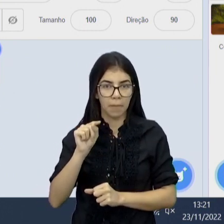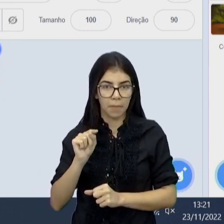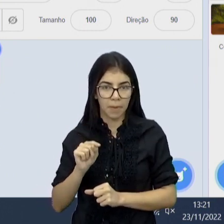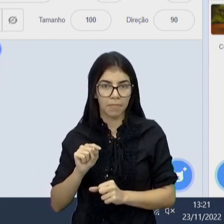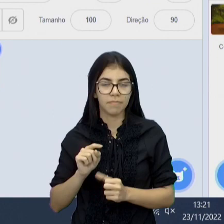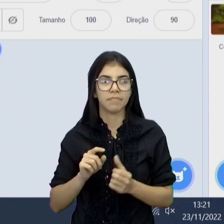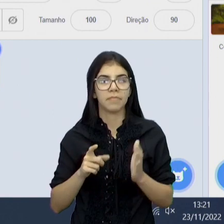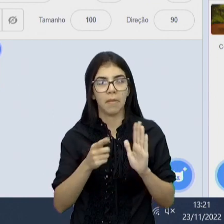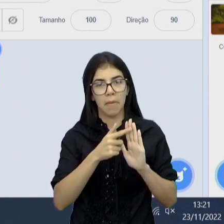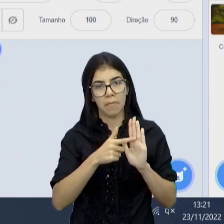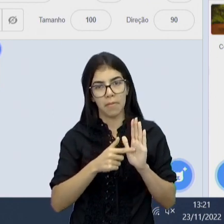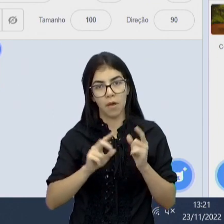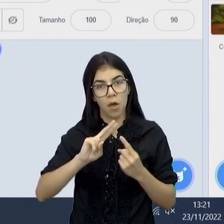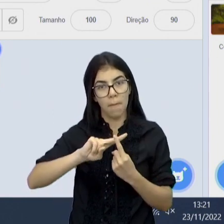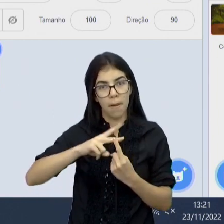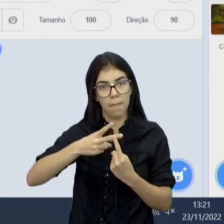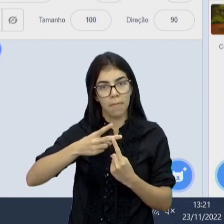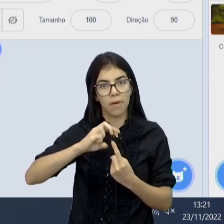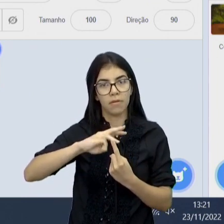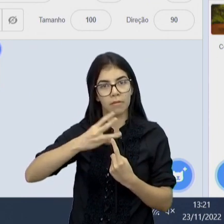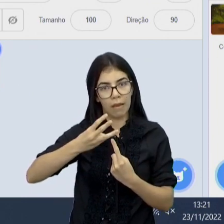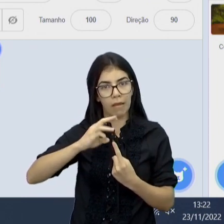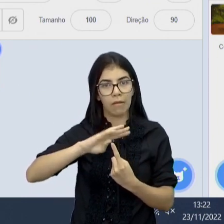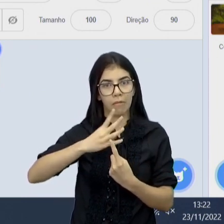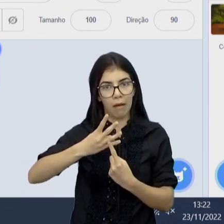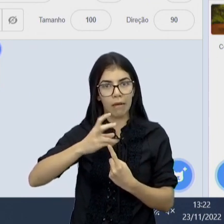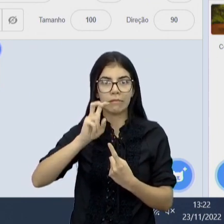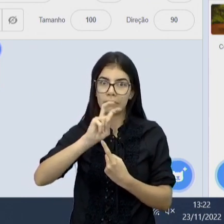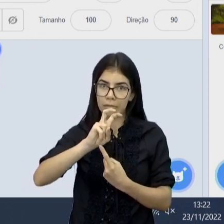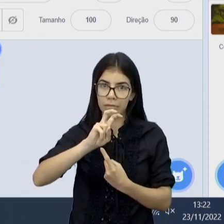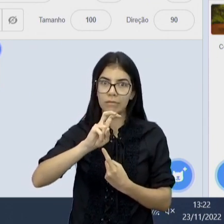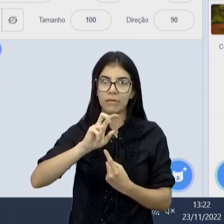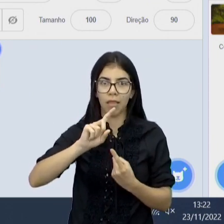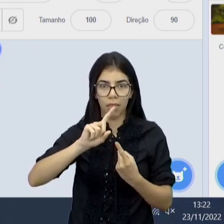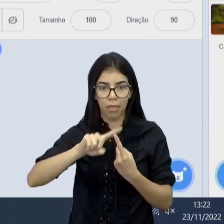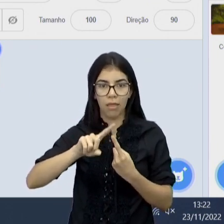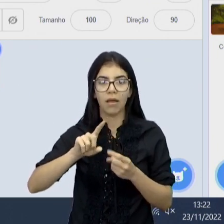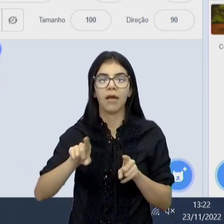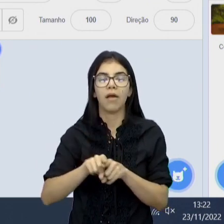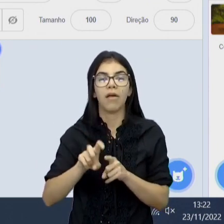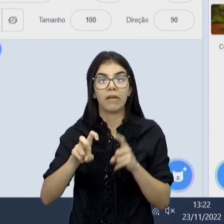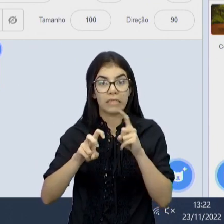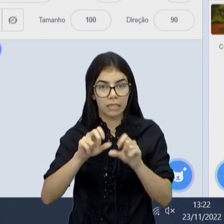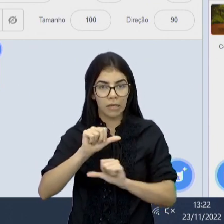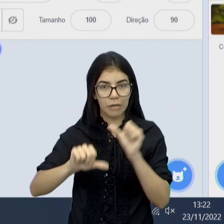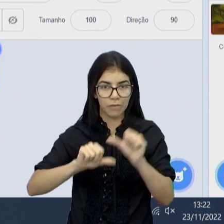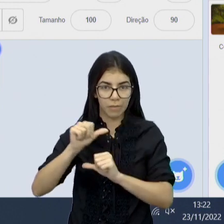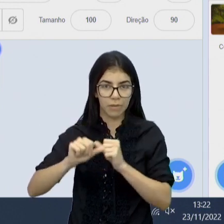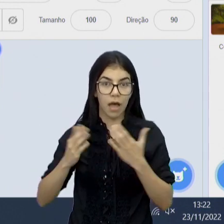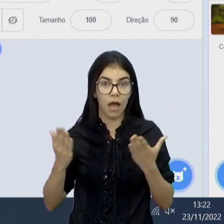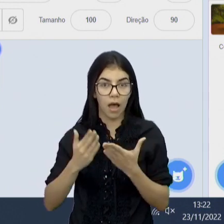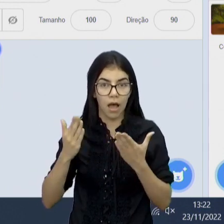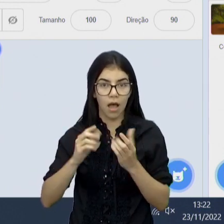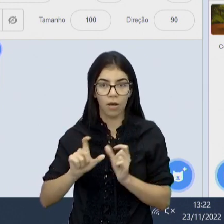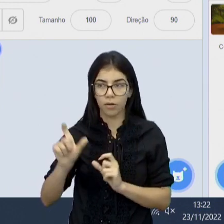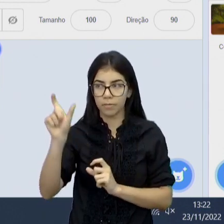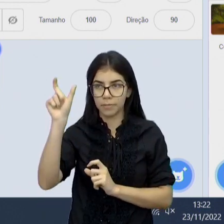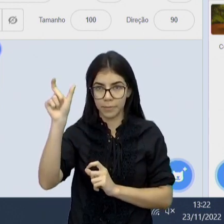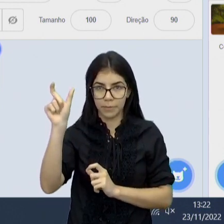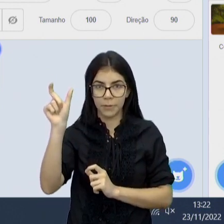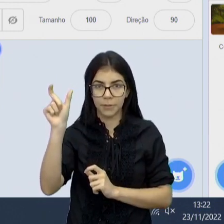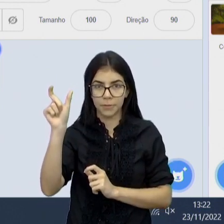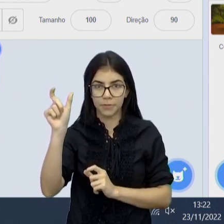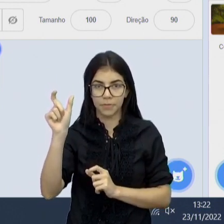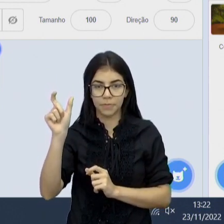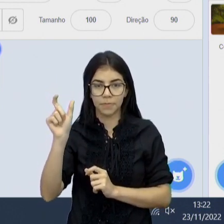já deixa um 5 aí. 4, 5. É Vê isso? se já tem. Às vezes tem até mais, não tem problema. Você vai usar os 5, muito bem. Ok. Então, vai lá pra cima, cola o primeiro.